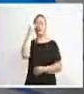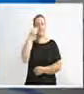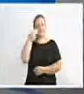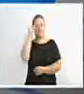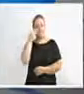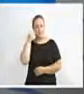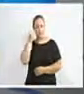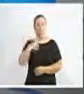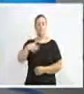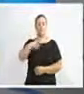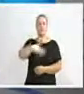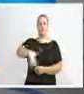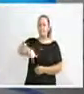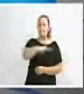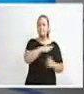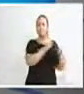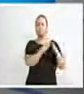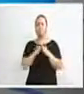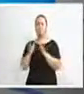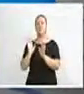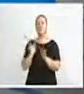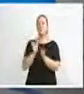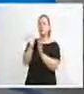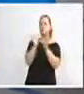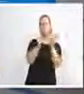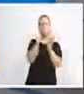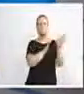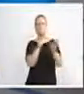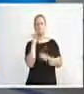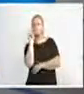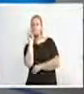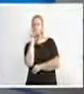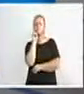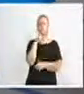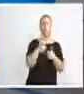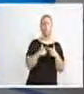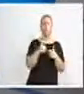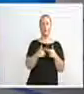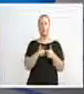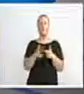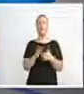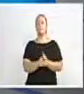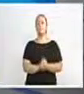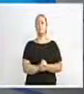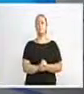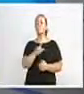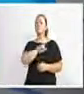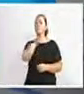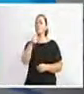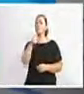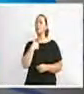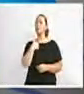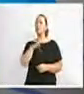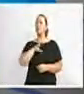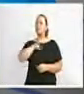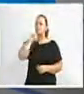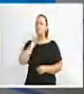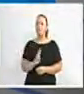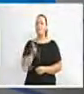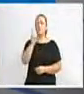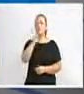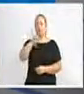moradores, acompanhando, correndo a cidade inteira, vendo os problemas, a gente, como vereador, eu tive a oportunidade de fazer